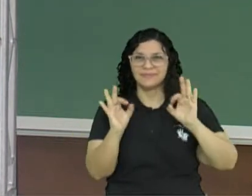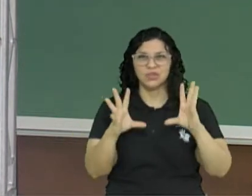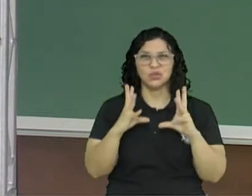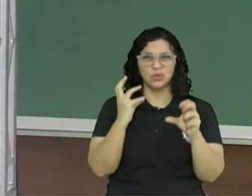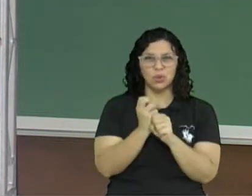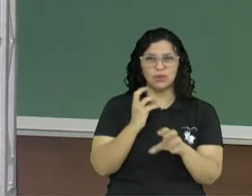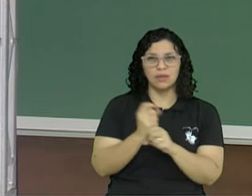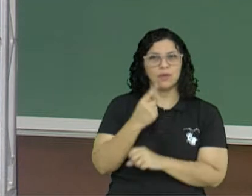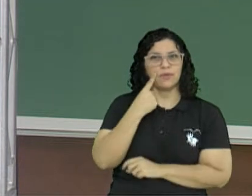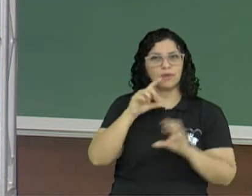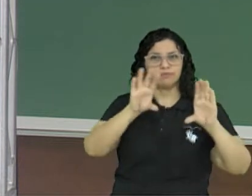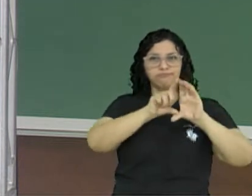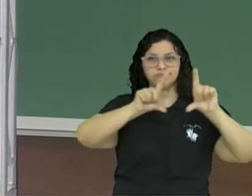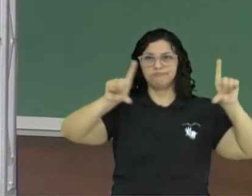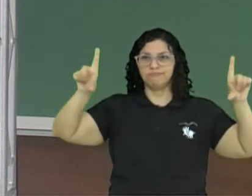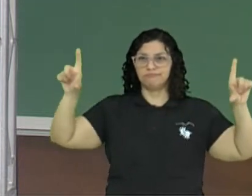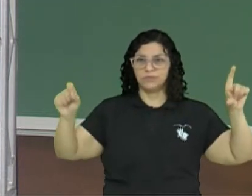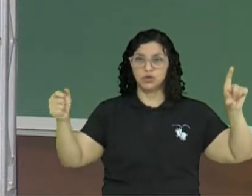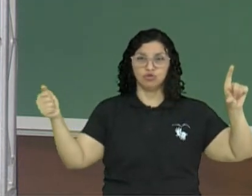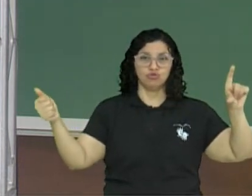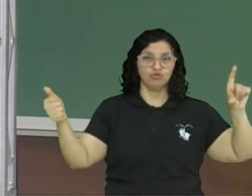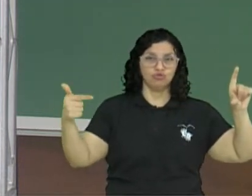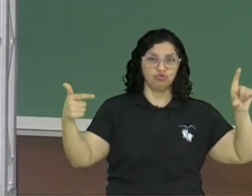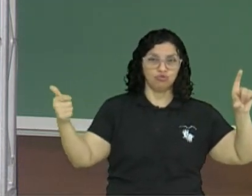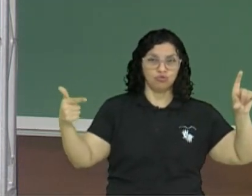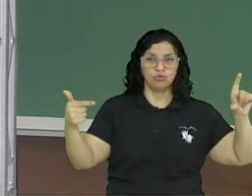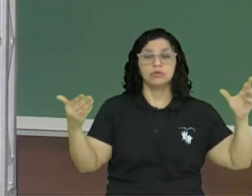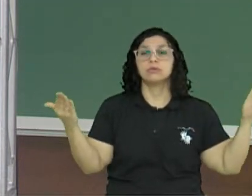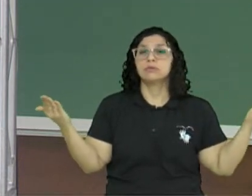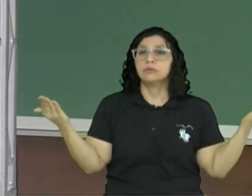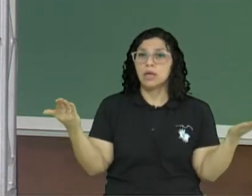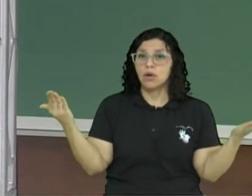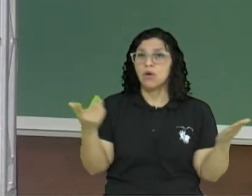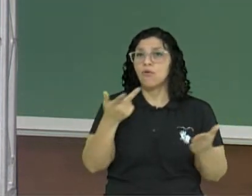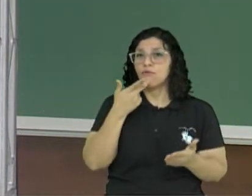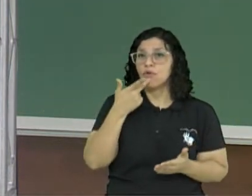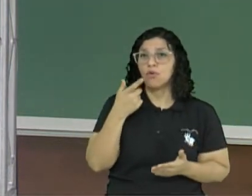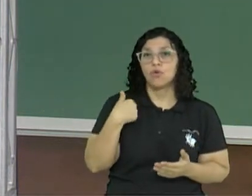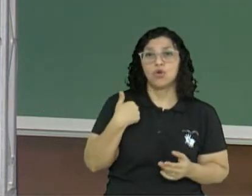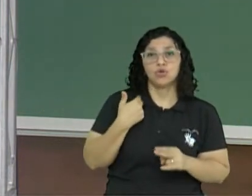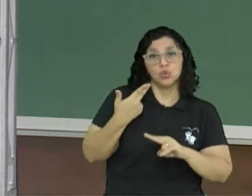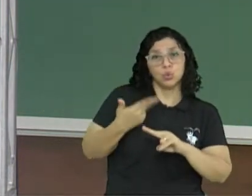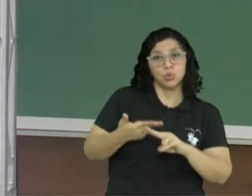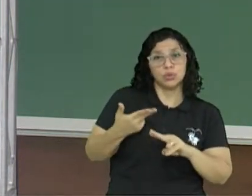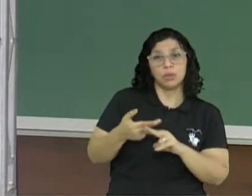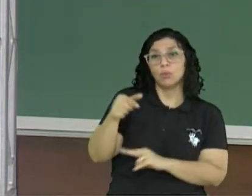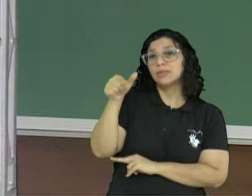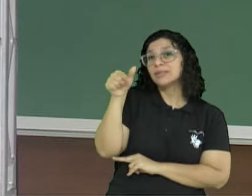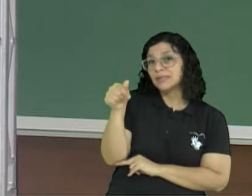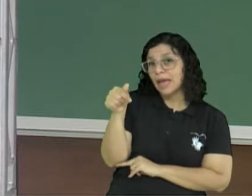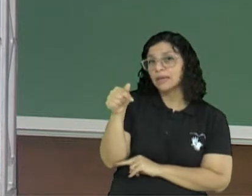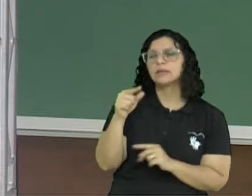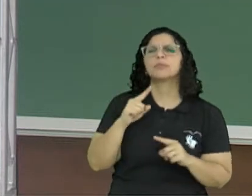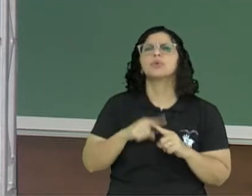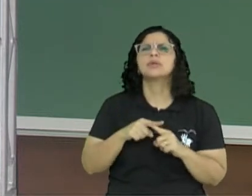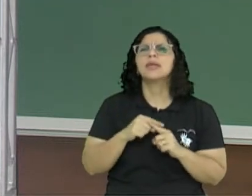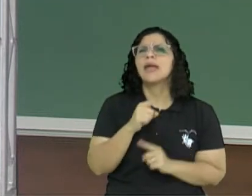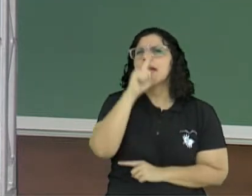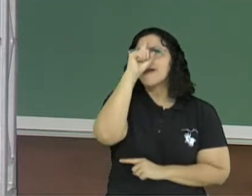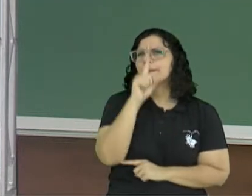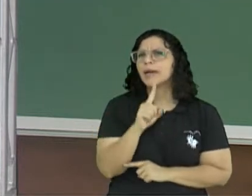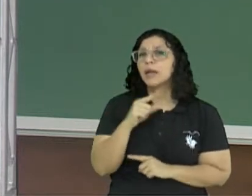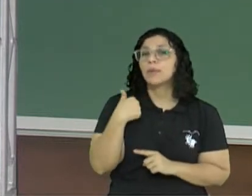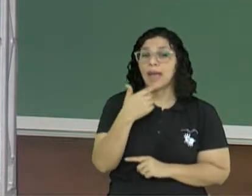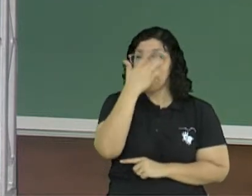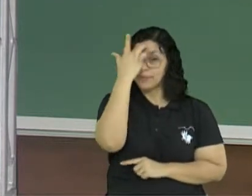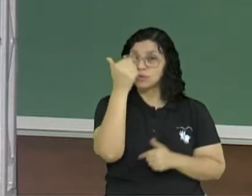partes, olha lá. 12 partes. E ele foi considerado 7 partes, por quê? Porque o